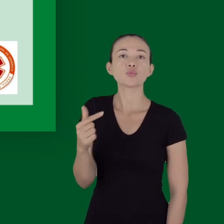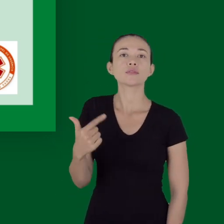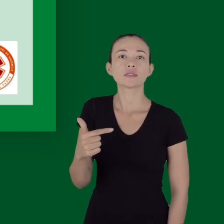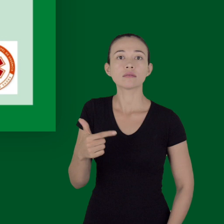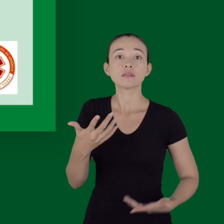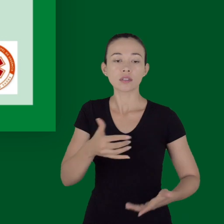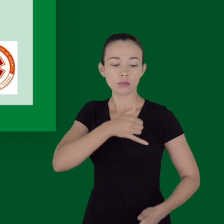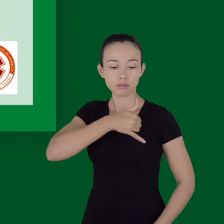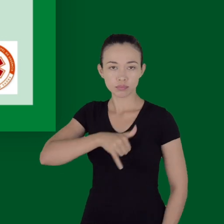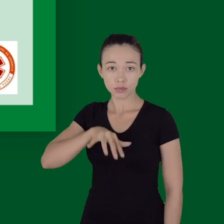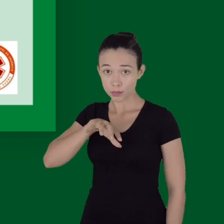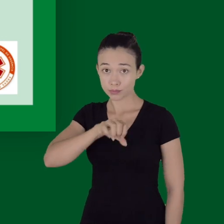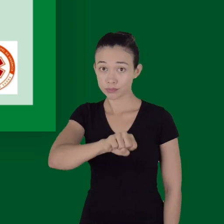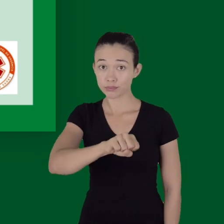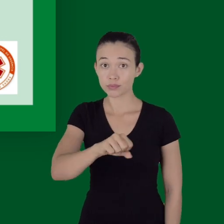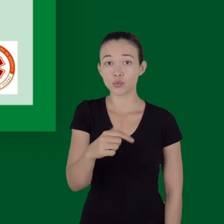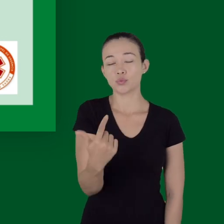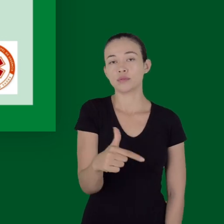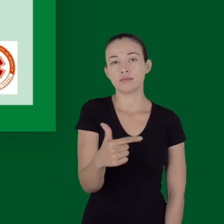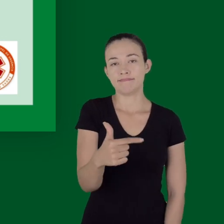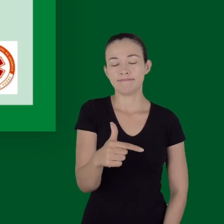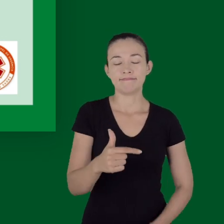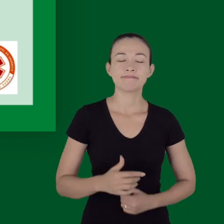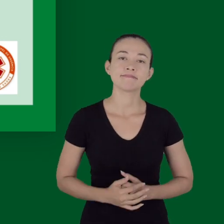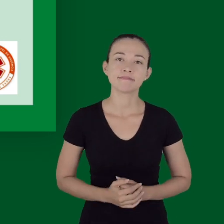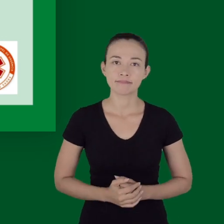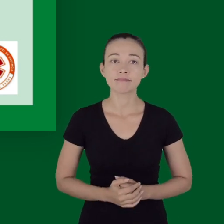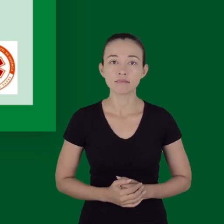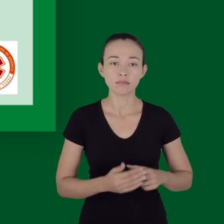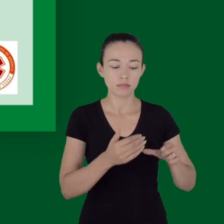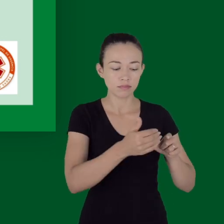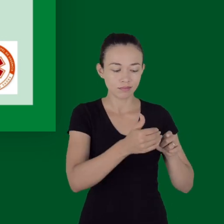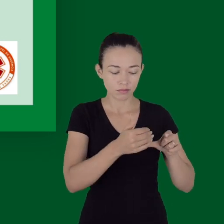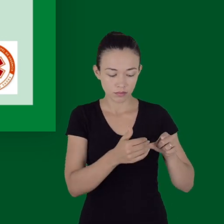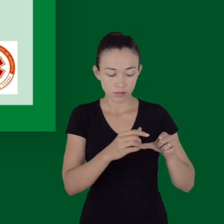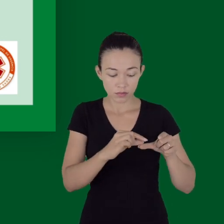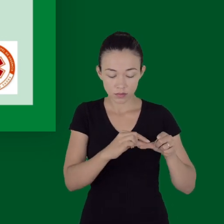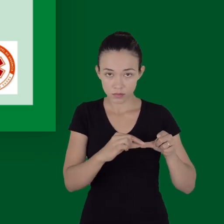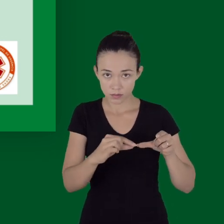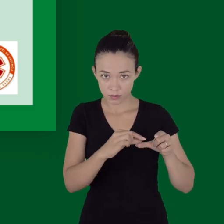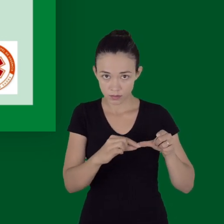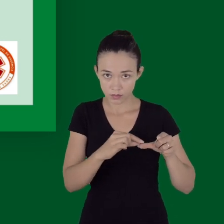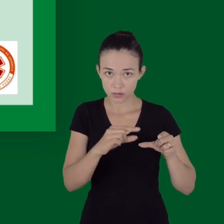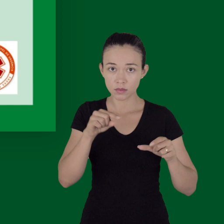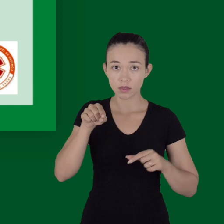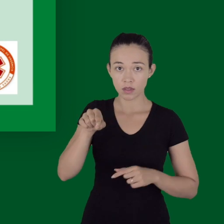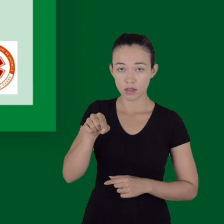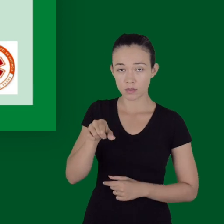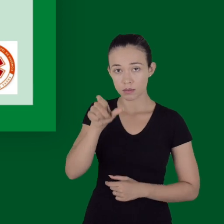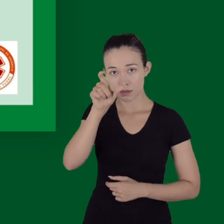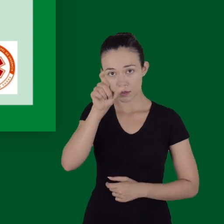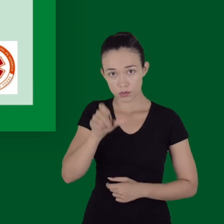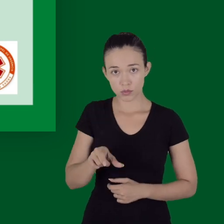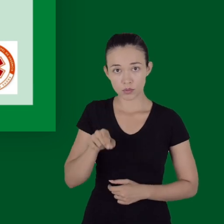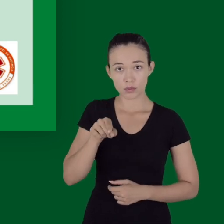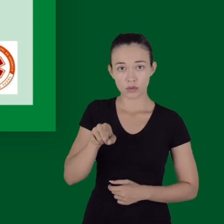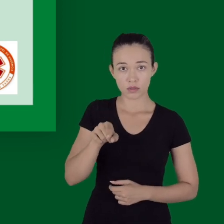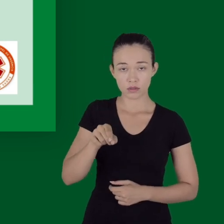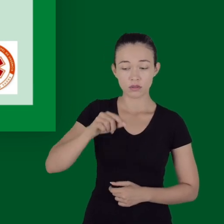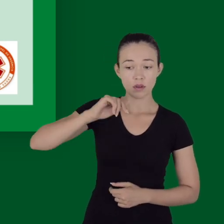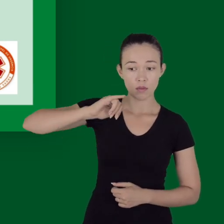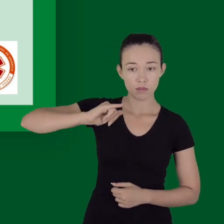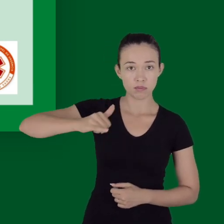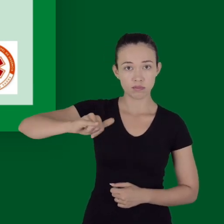o que me mostra que eu não estou tendo captura elétrica. Portanto, seguindo a ordem como último botão, eu aumento